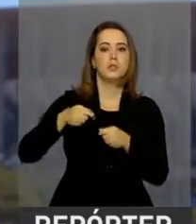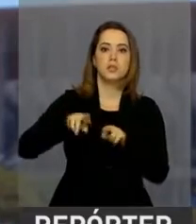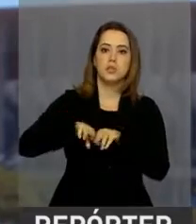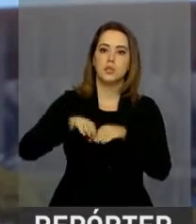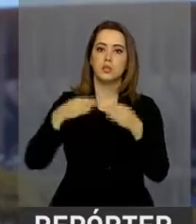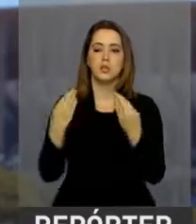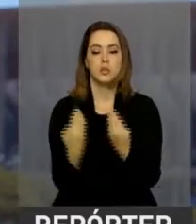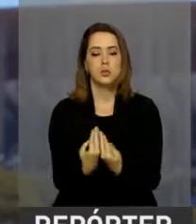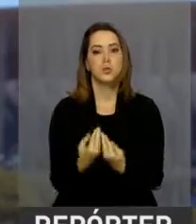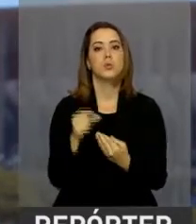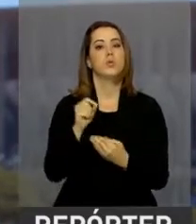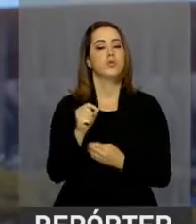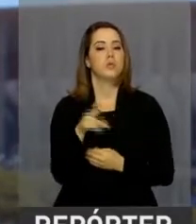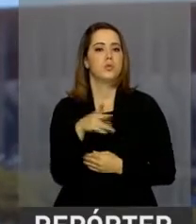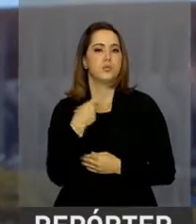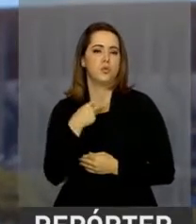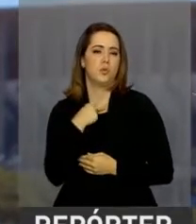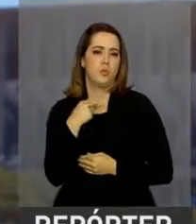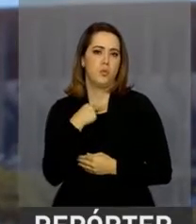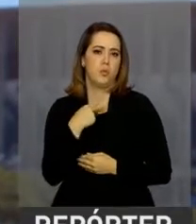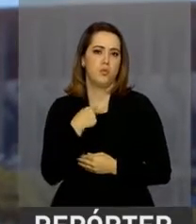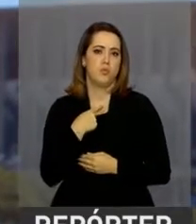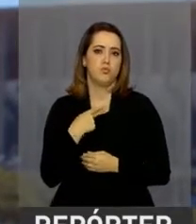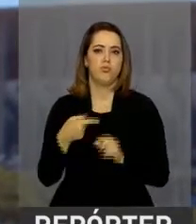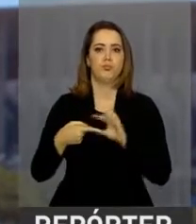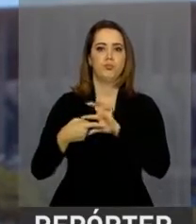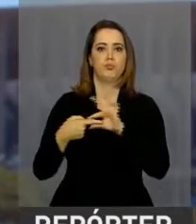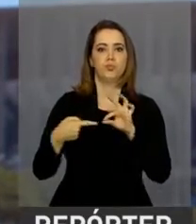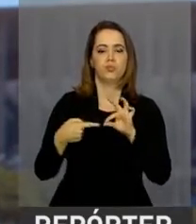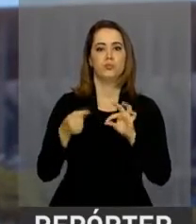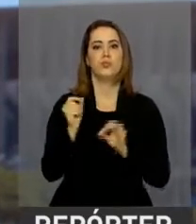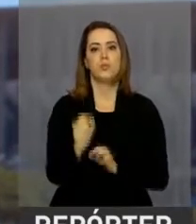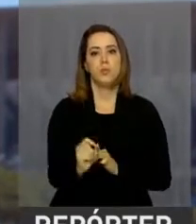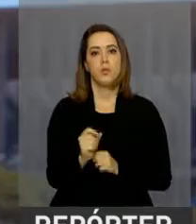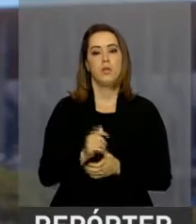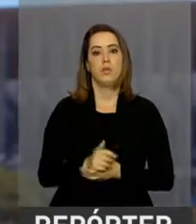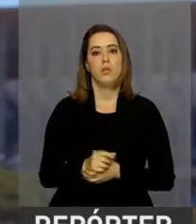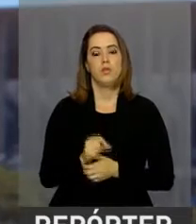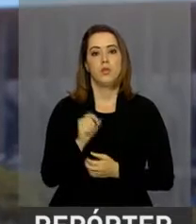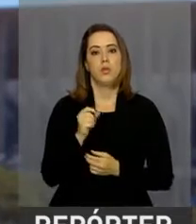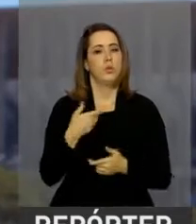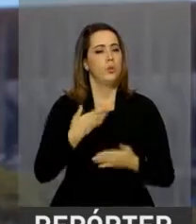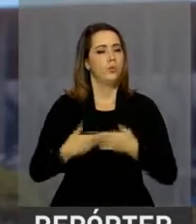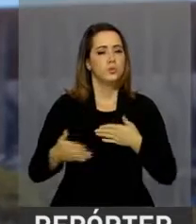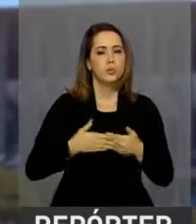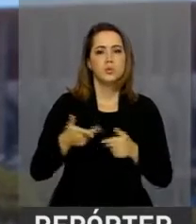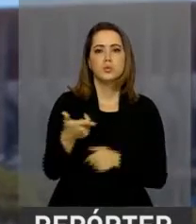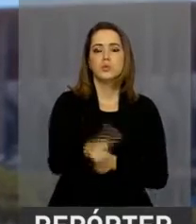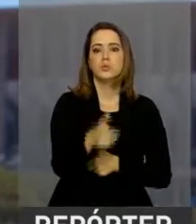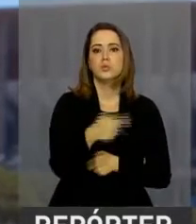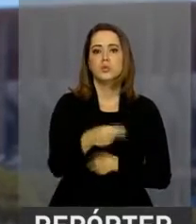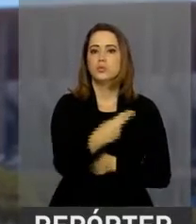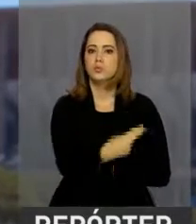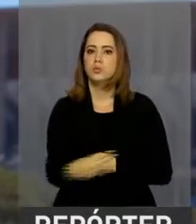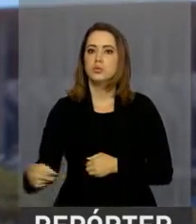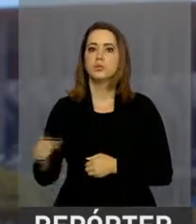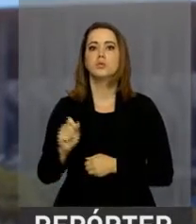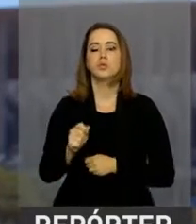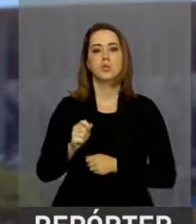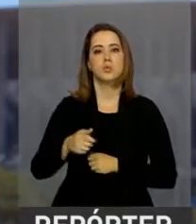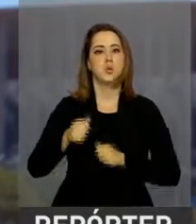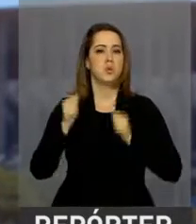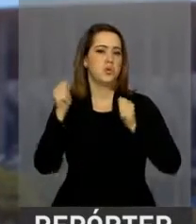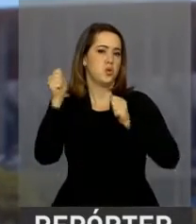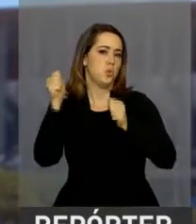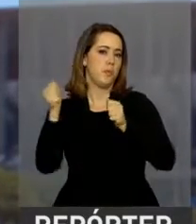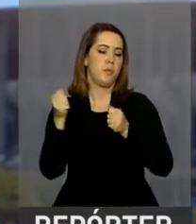partes pontiagudas. O Comitê Rio 2016 proibiu a entrada de quaisquer objetos para fins de protesto.